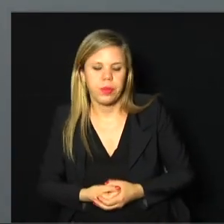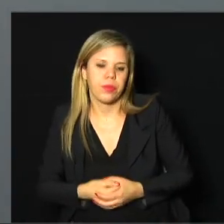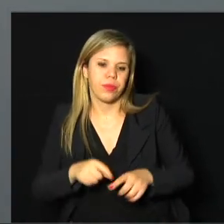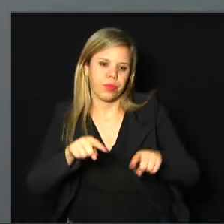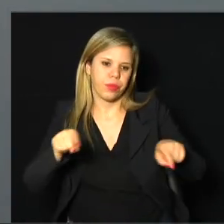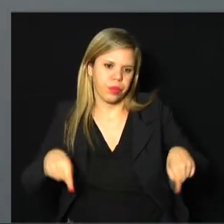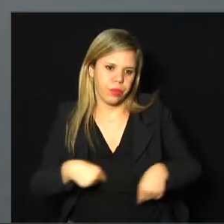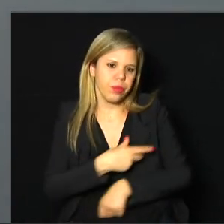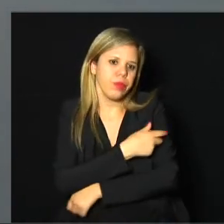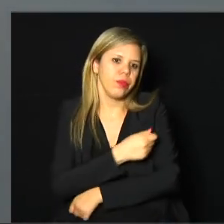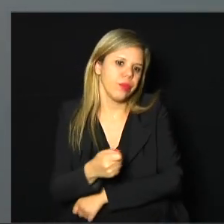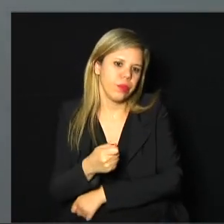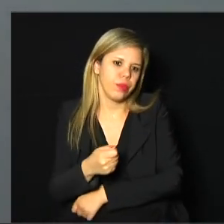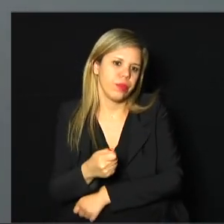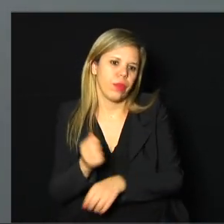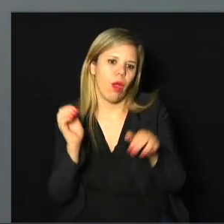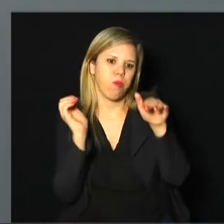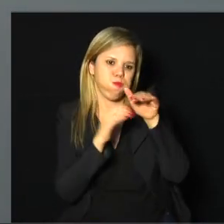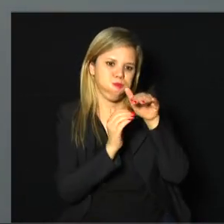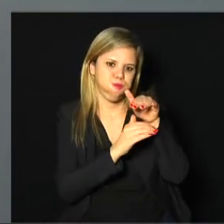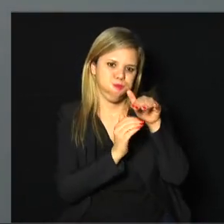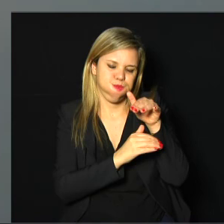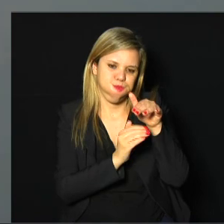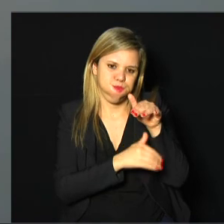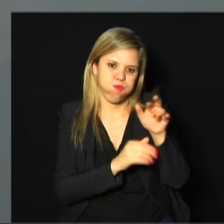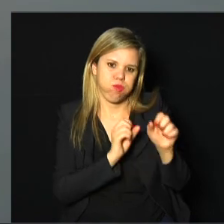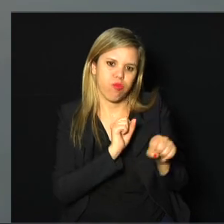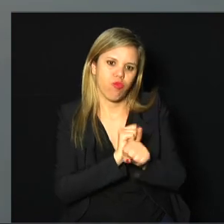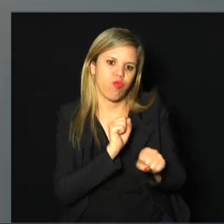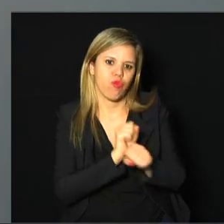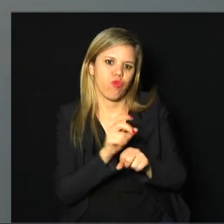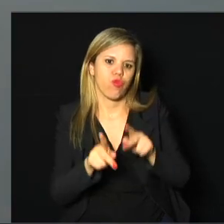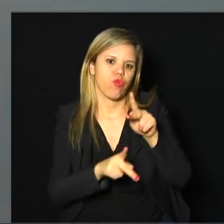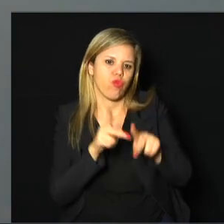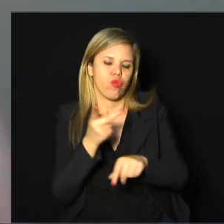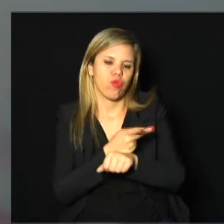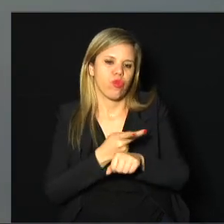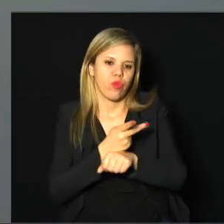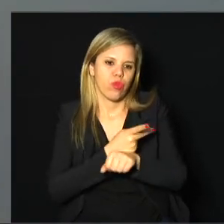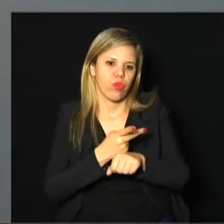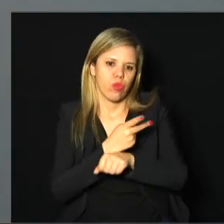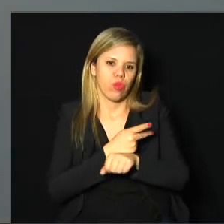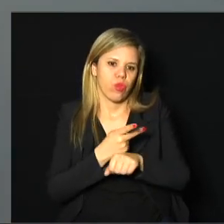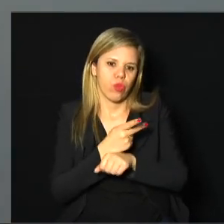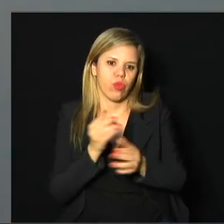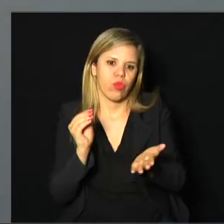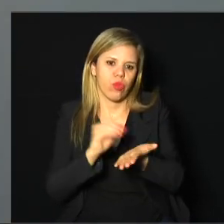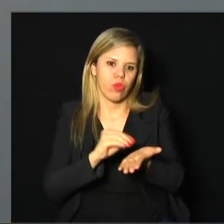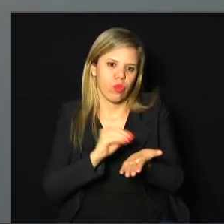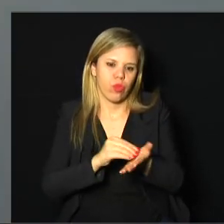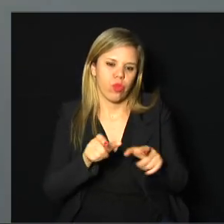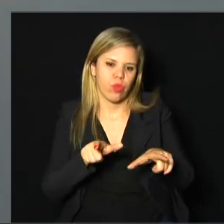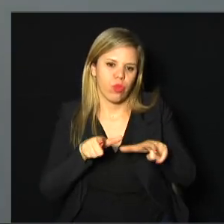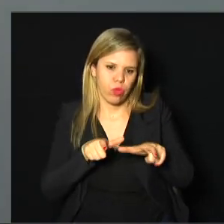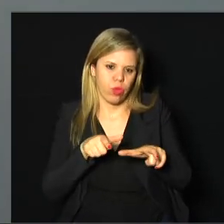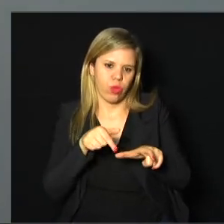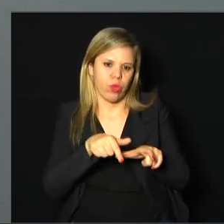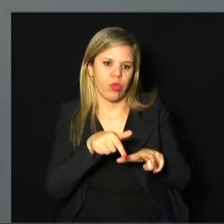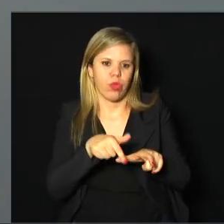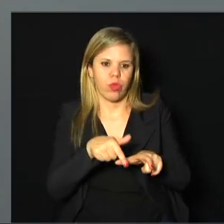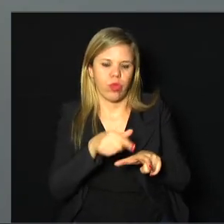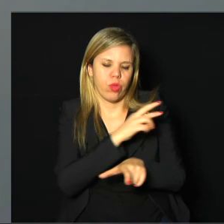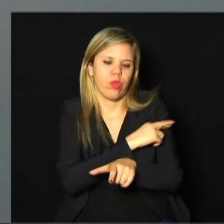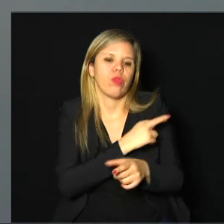Né? As salas de vacina estão abastecidas, esperando que as pessoas procurem para atualizarem sua carteira de vacinação. Então,